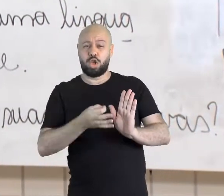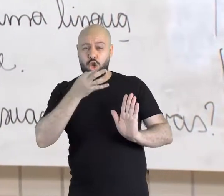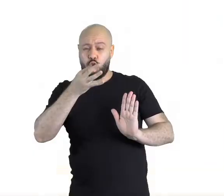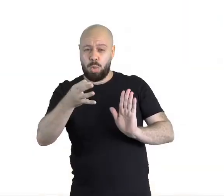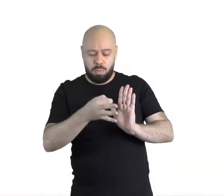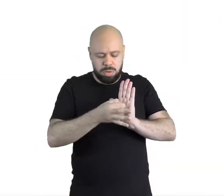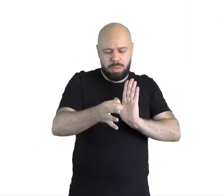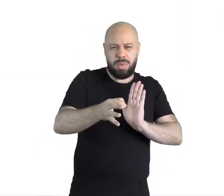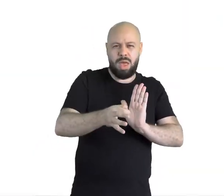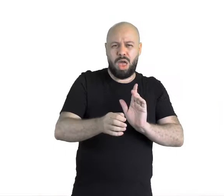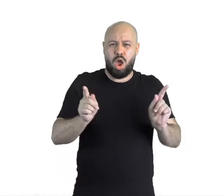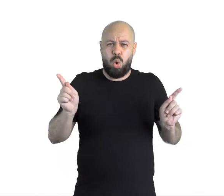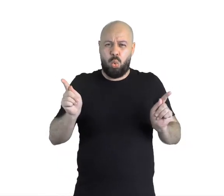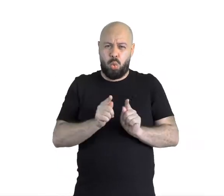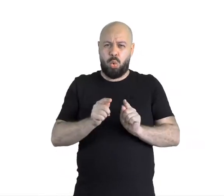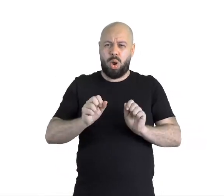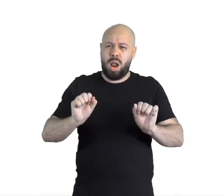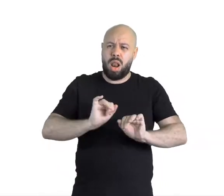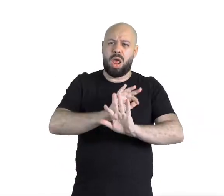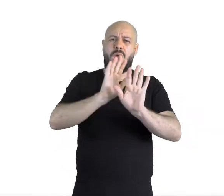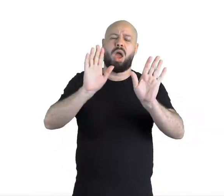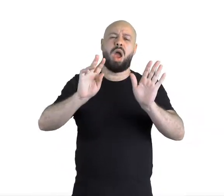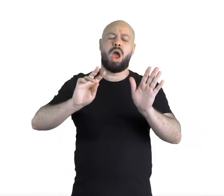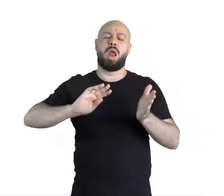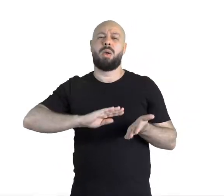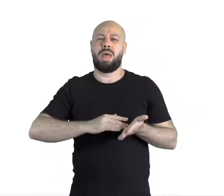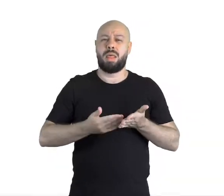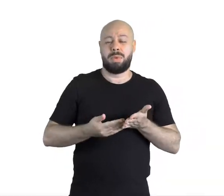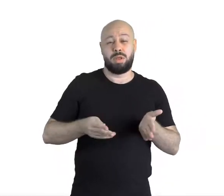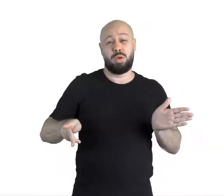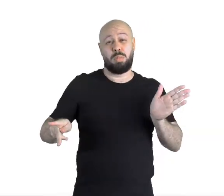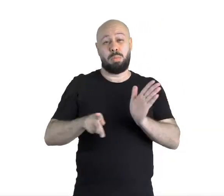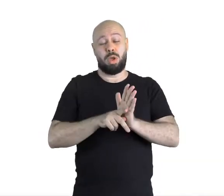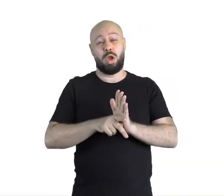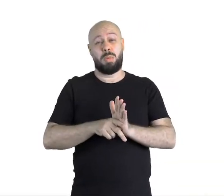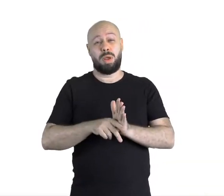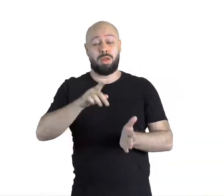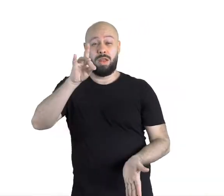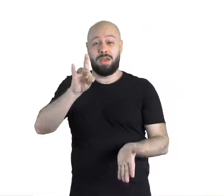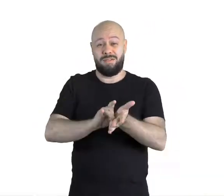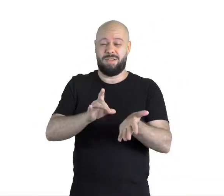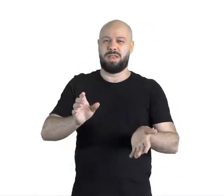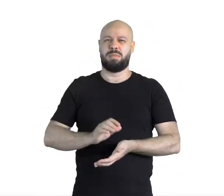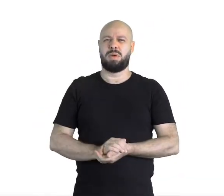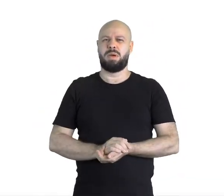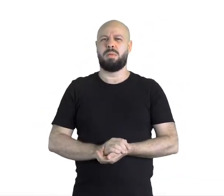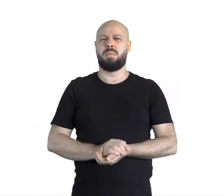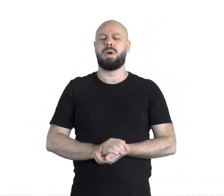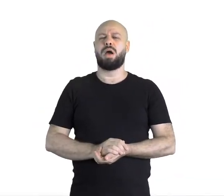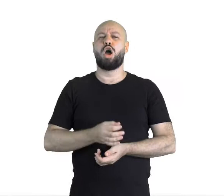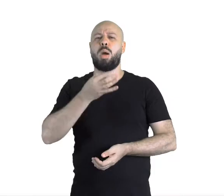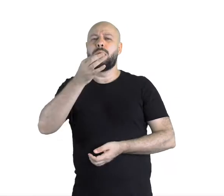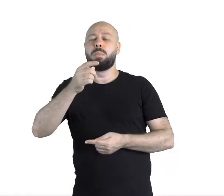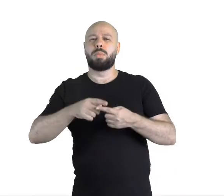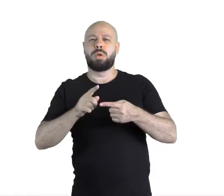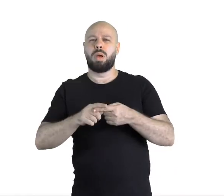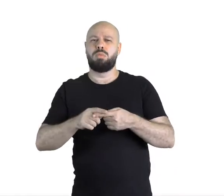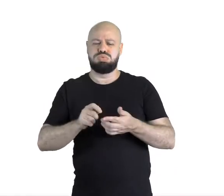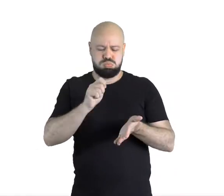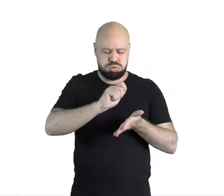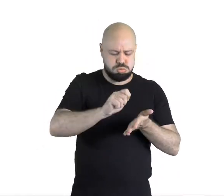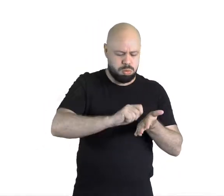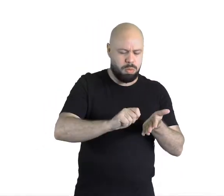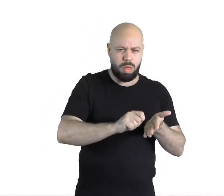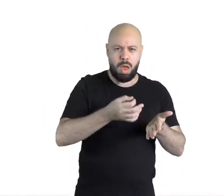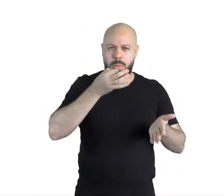um texto breve e claro na interpretação dos fatos. É opinativo porque o sujeito que escreve emite opinião, ou